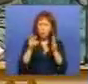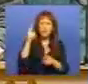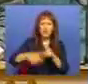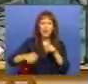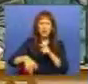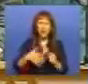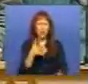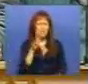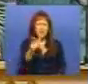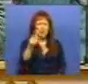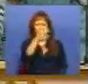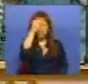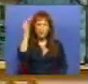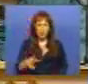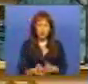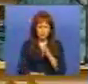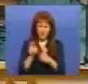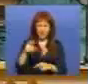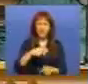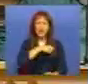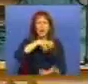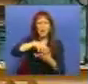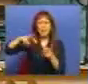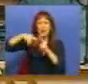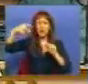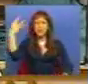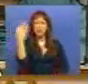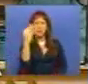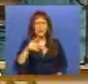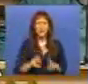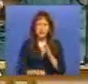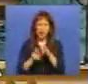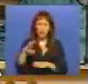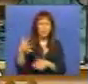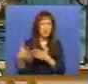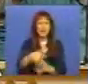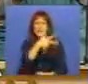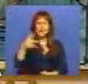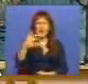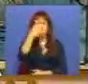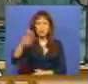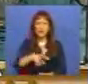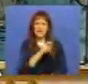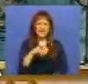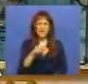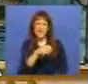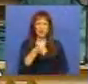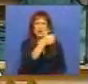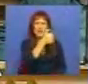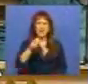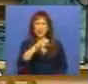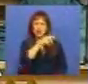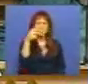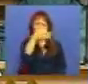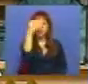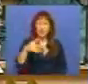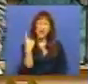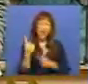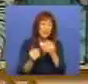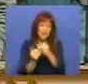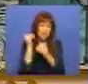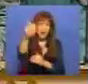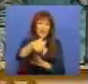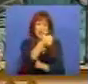na ordem dos 1000%. Bairros municipais do Porto, aumento na ordem dos 100%, 300%, 500%, às vezes mais